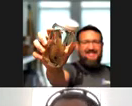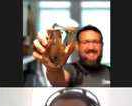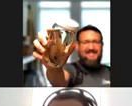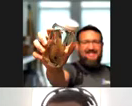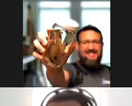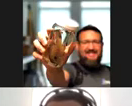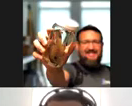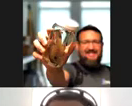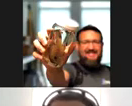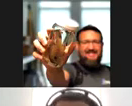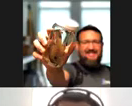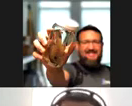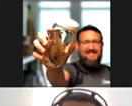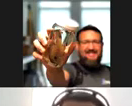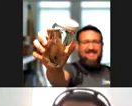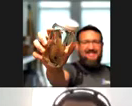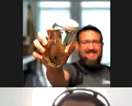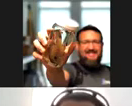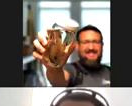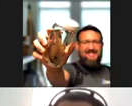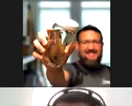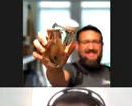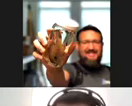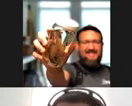que popularizou o uso do método hipotético dedutivo.